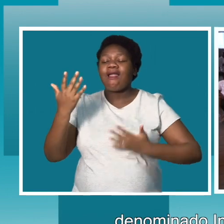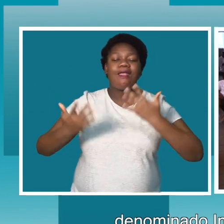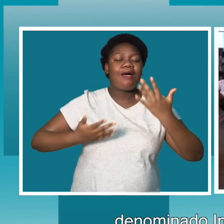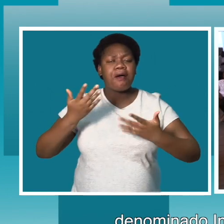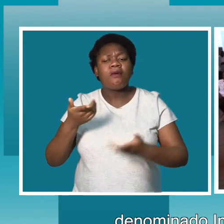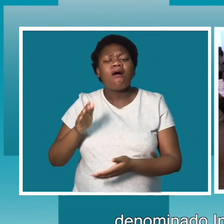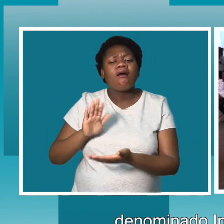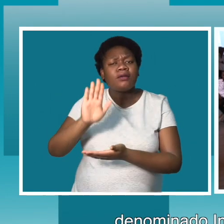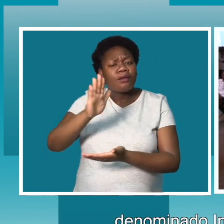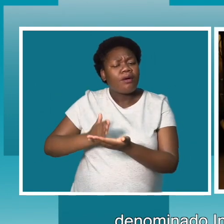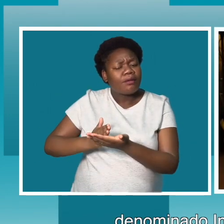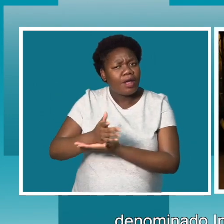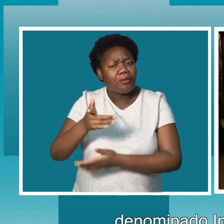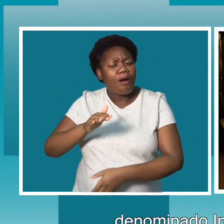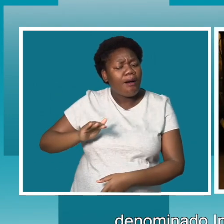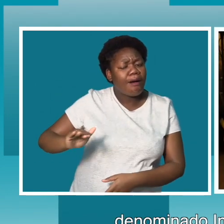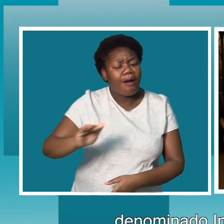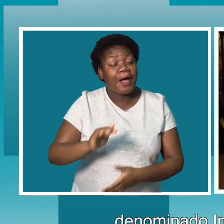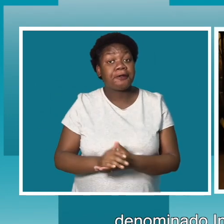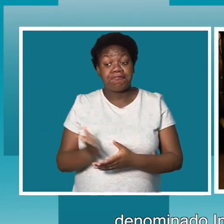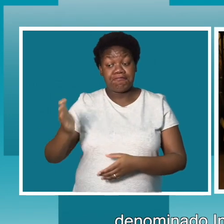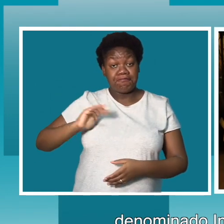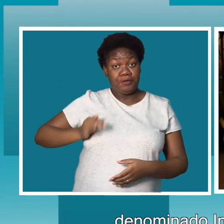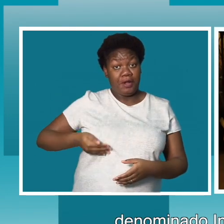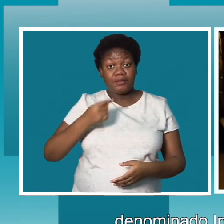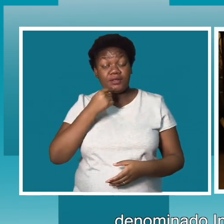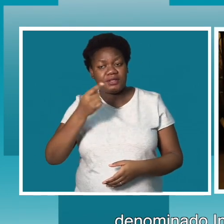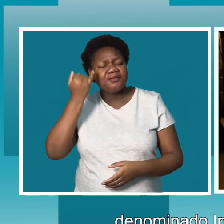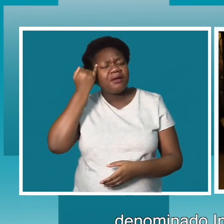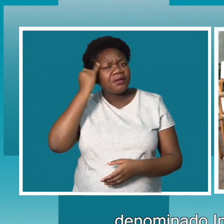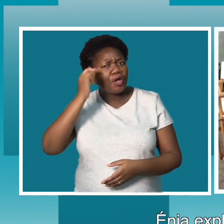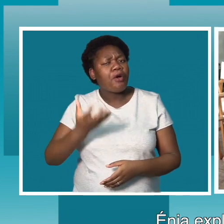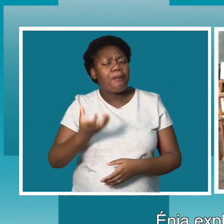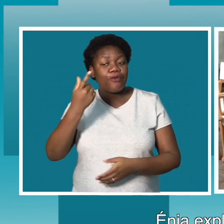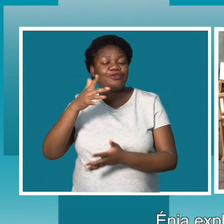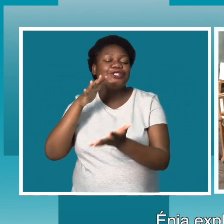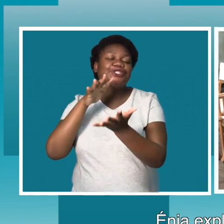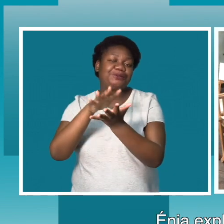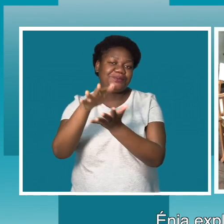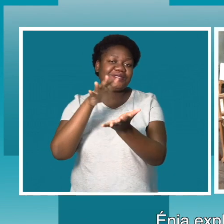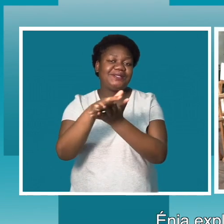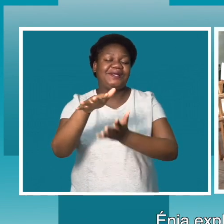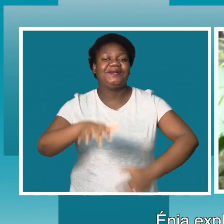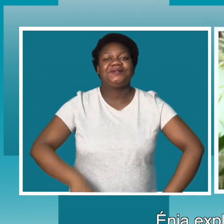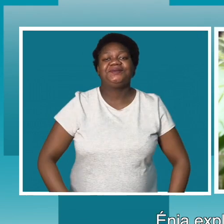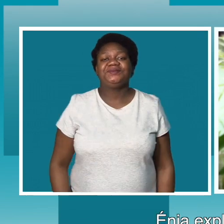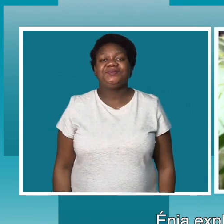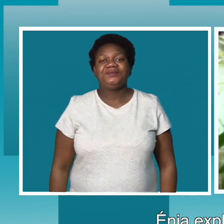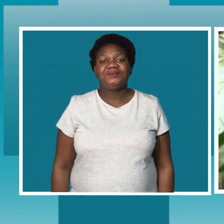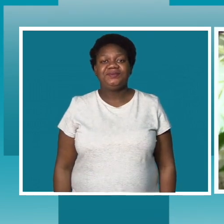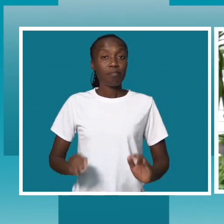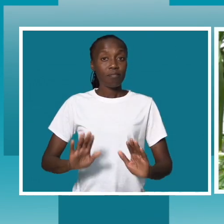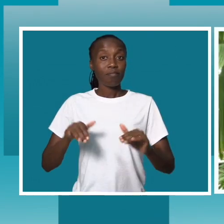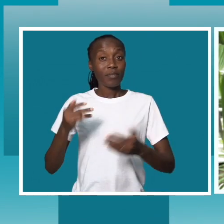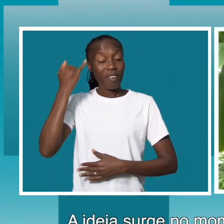inclusivo denominado InCluArte, que visa promover os direitos desta camada social. Enia explica a origem da